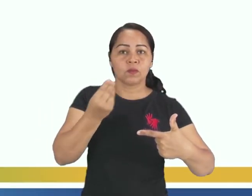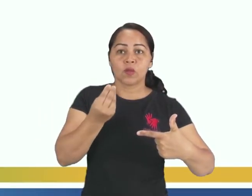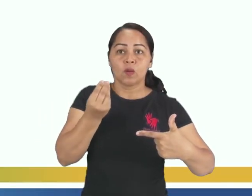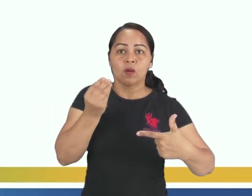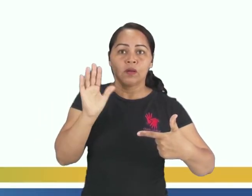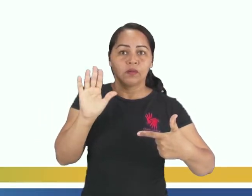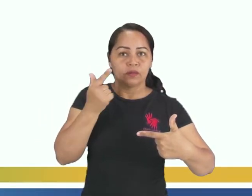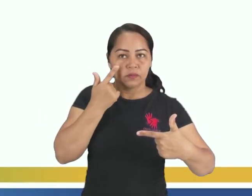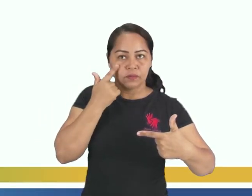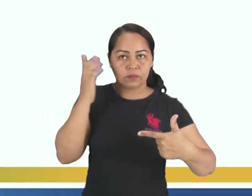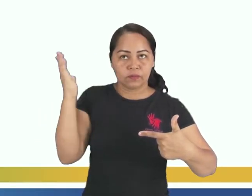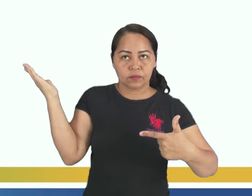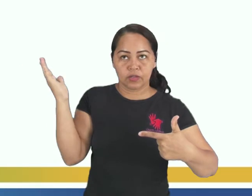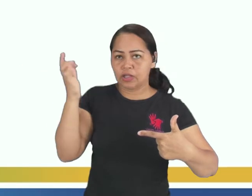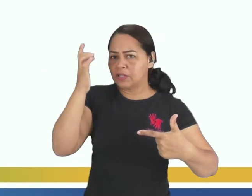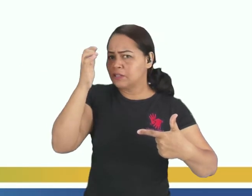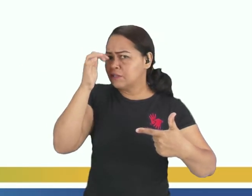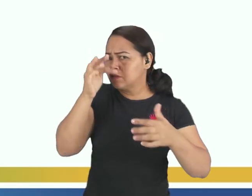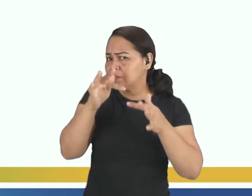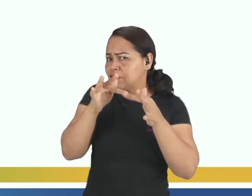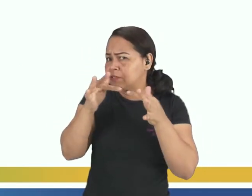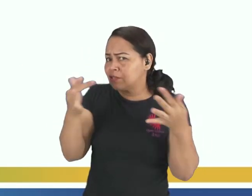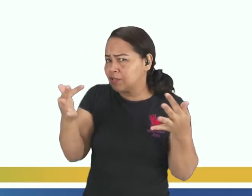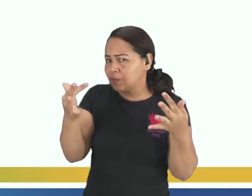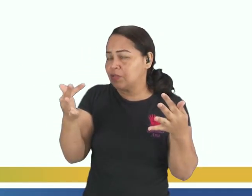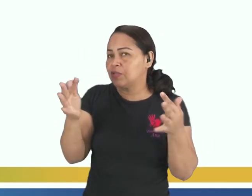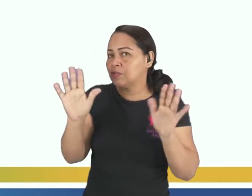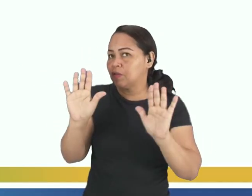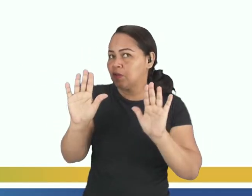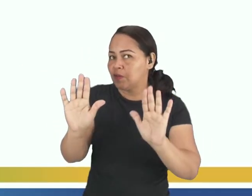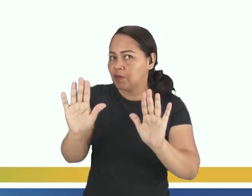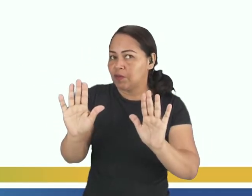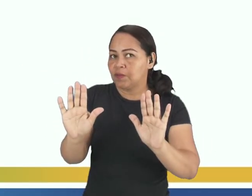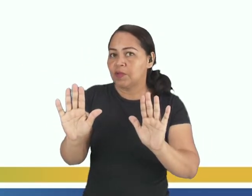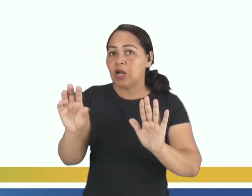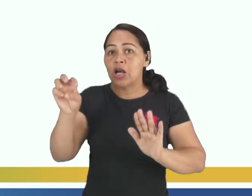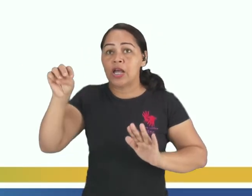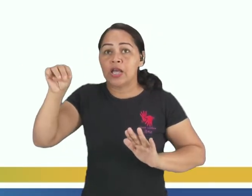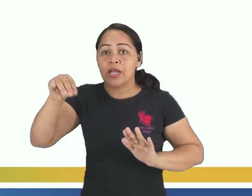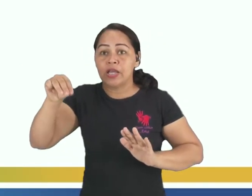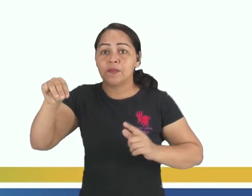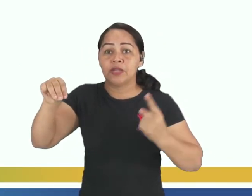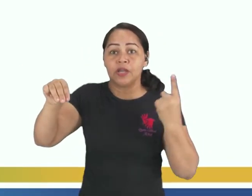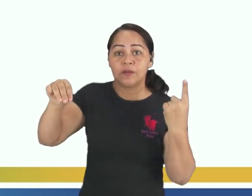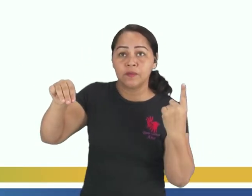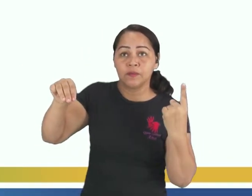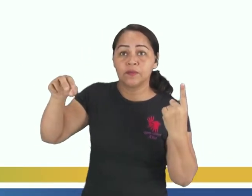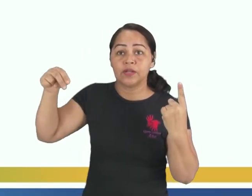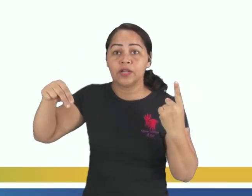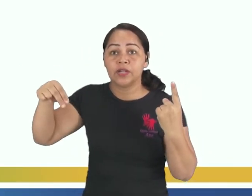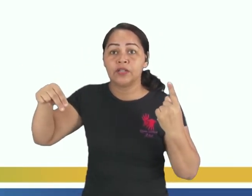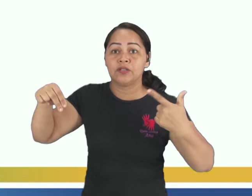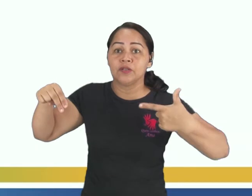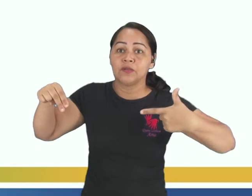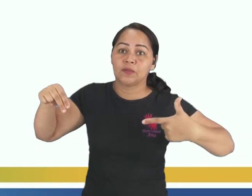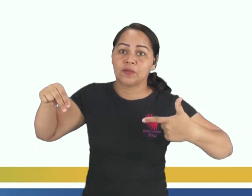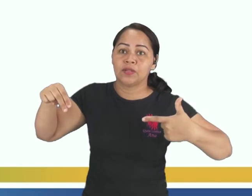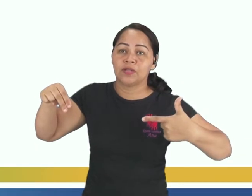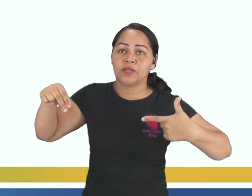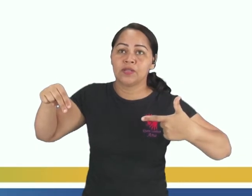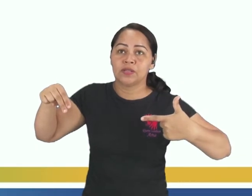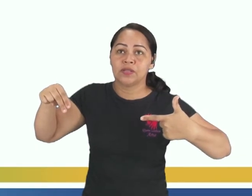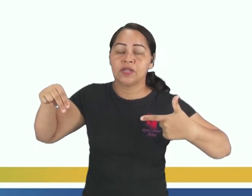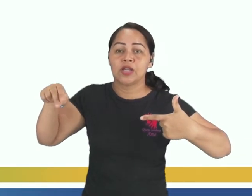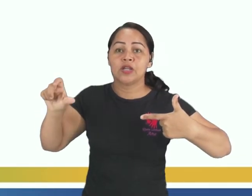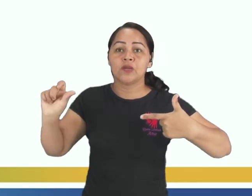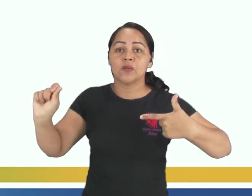aqui, certo, gente? É muito simples, ó. Aqui meu m é como se fosse 1, o meu n é como se fosse 2, e o meu a é como se... O meu